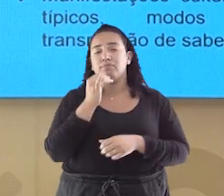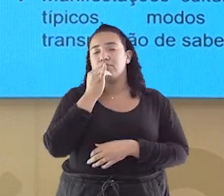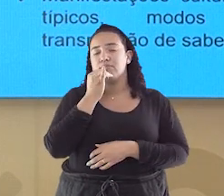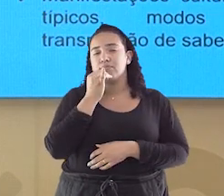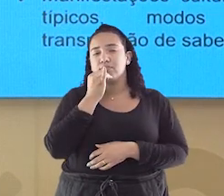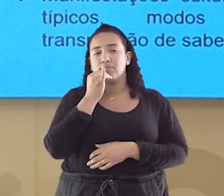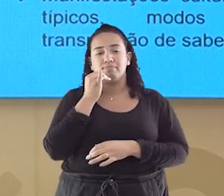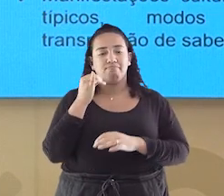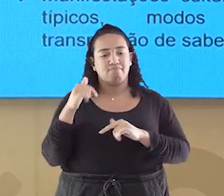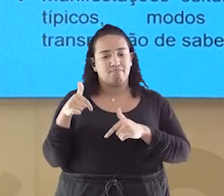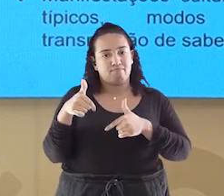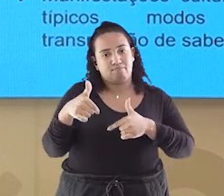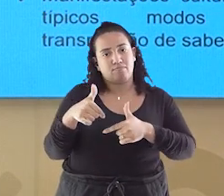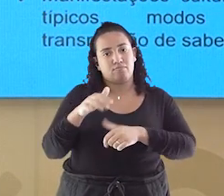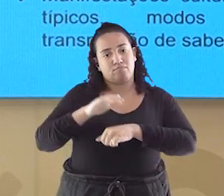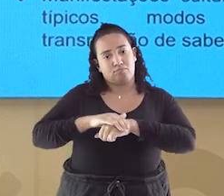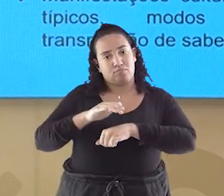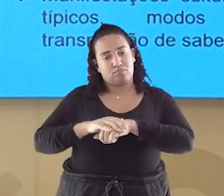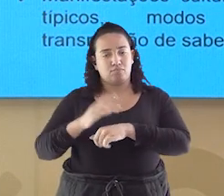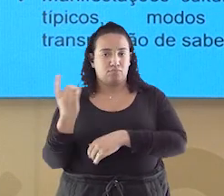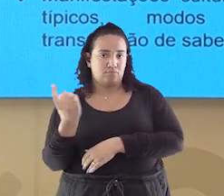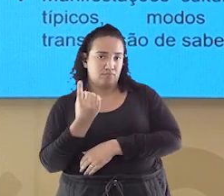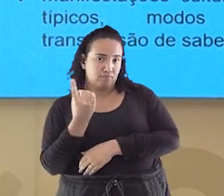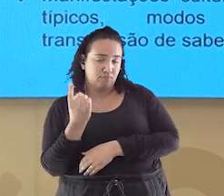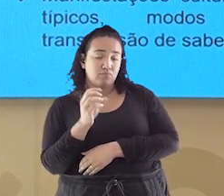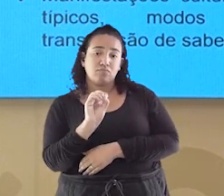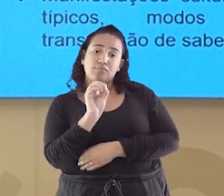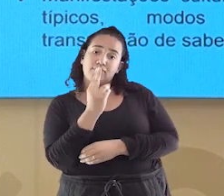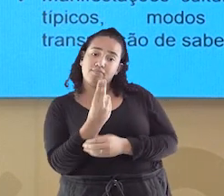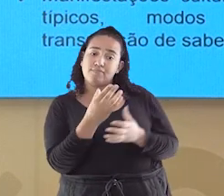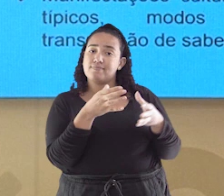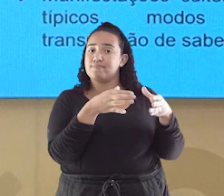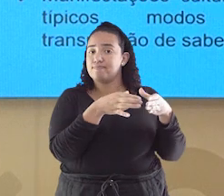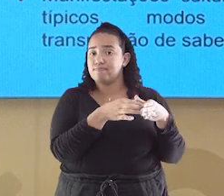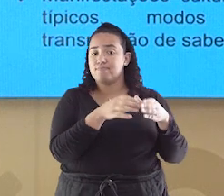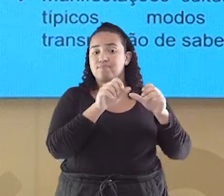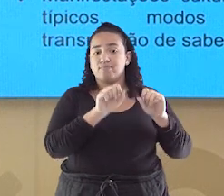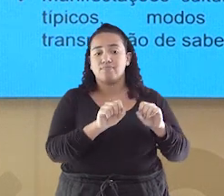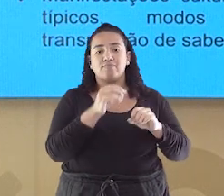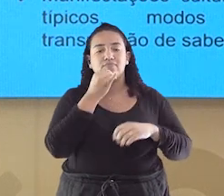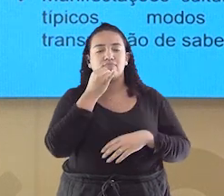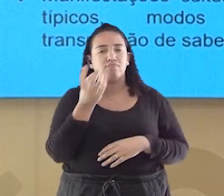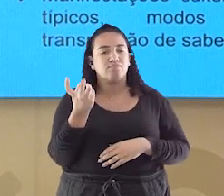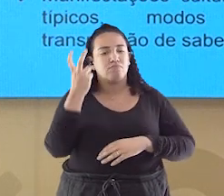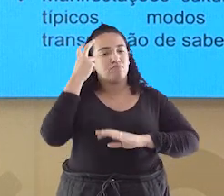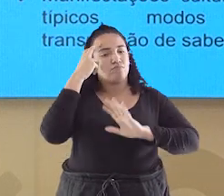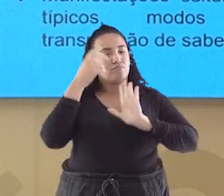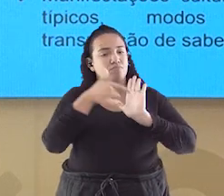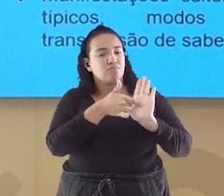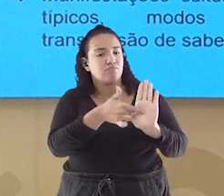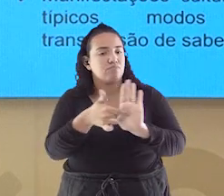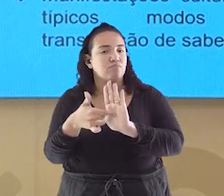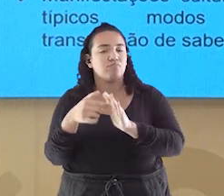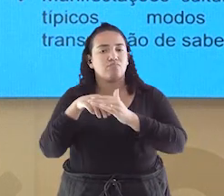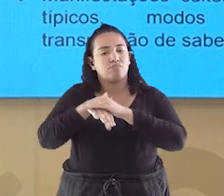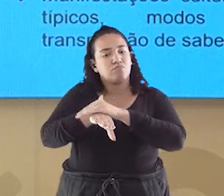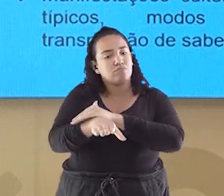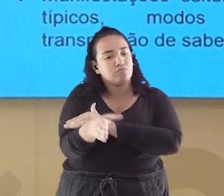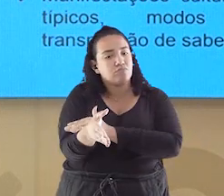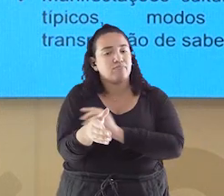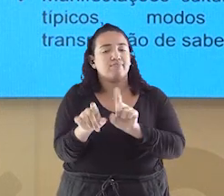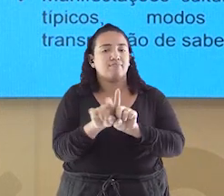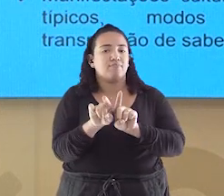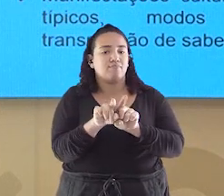ser manifestado de maneira individual ou coletiva por meio de manifestações culturais, costumes típicos,